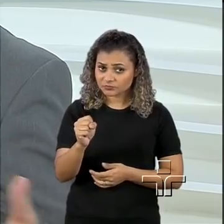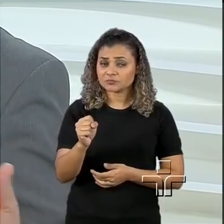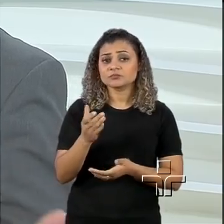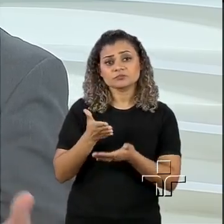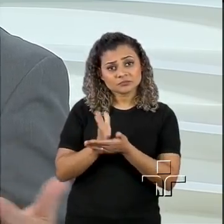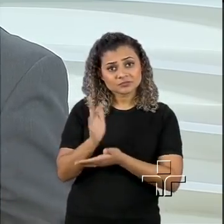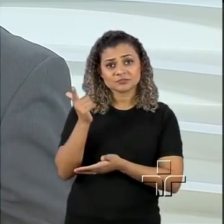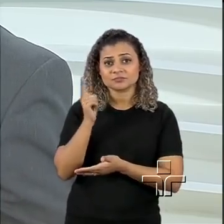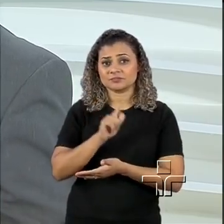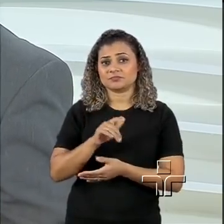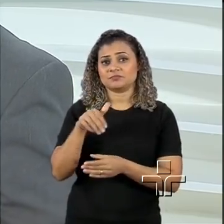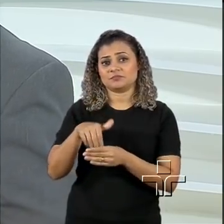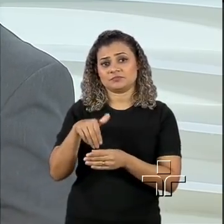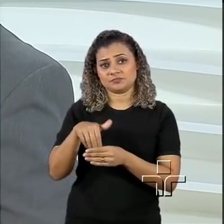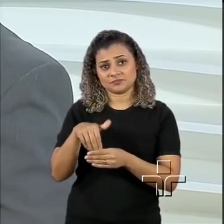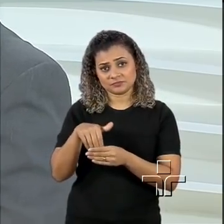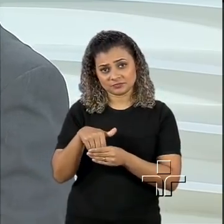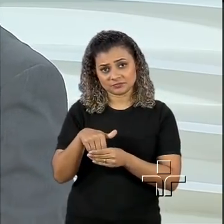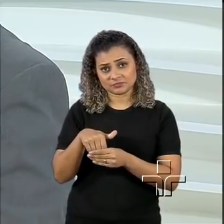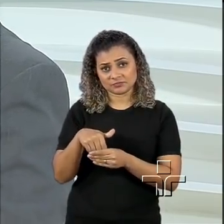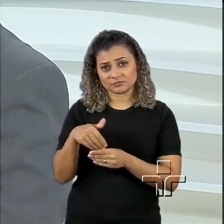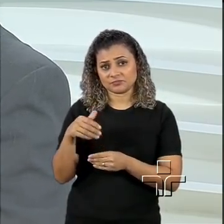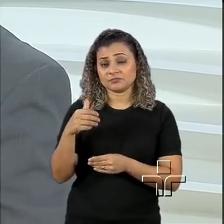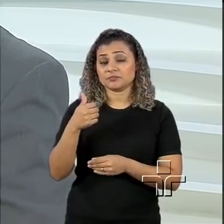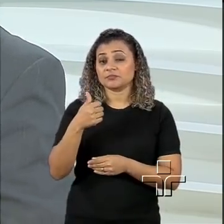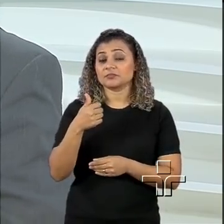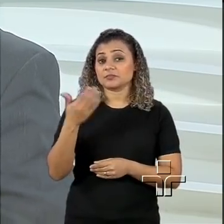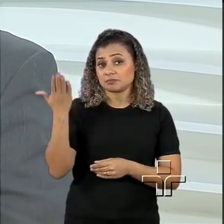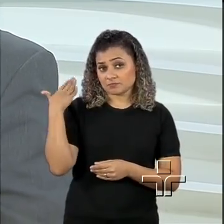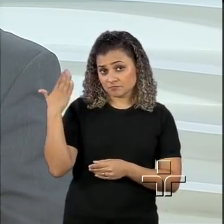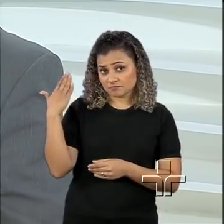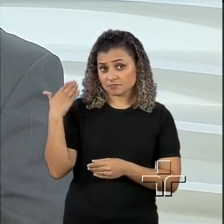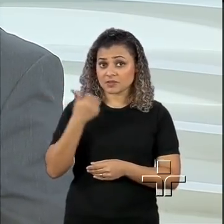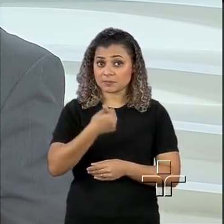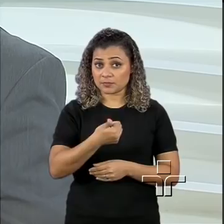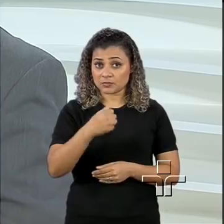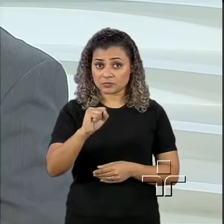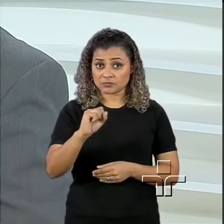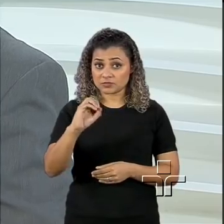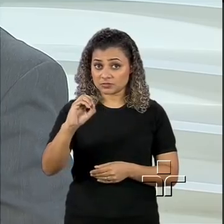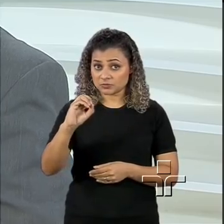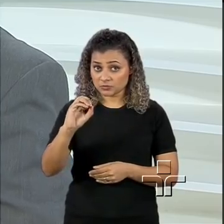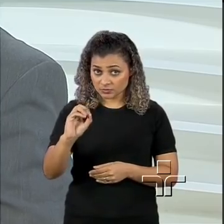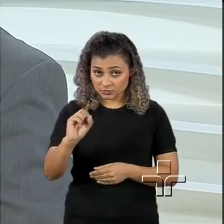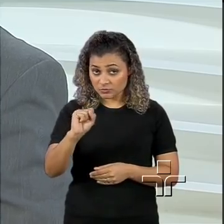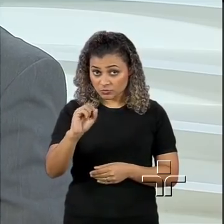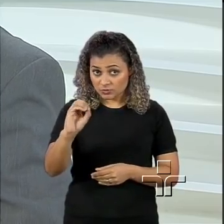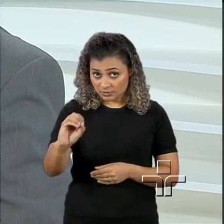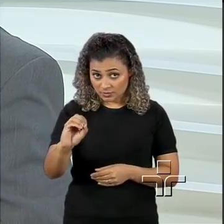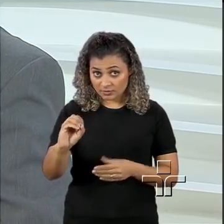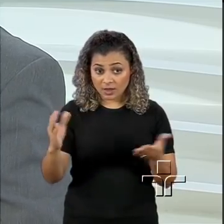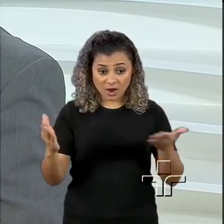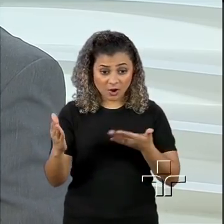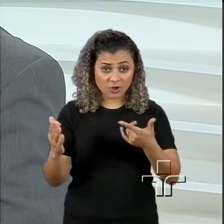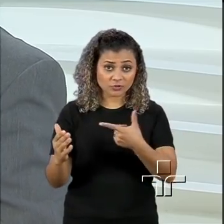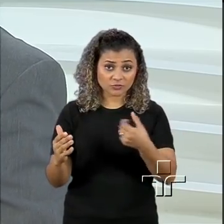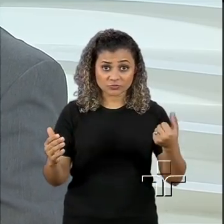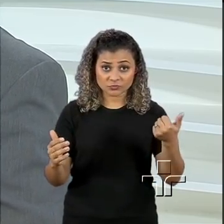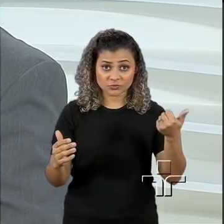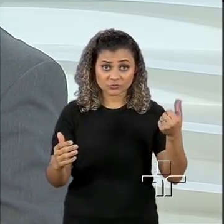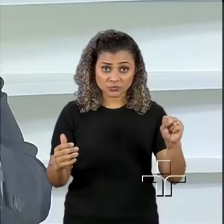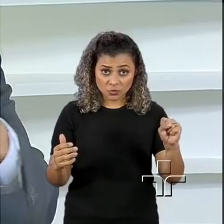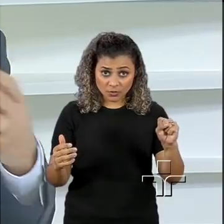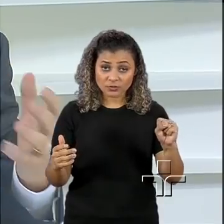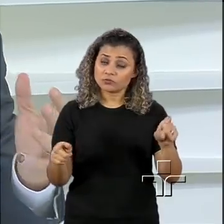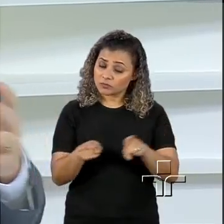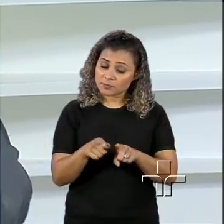80, 90. Nós vencemos uma eleição lá na década de 80 e agora 2008. Mas teve que mudar muito o discurso